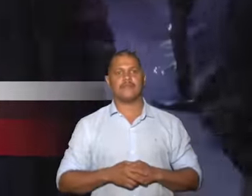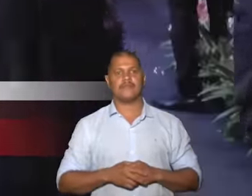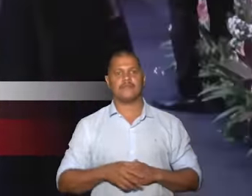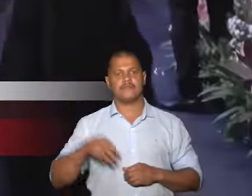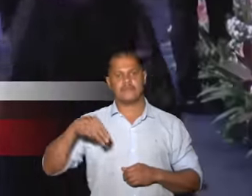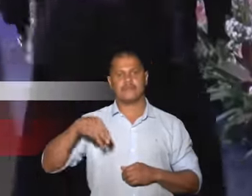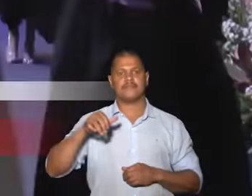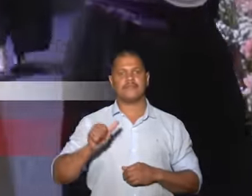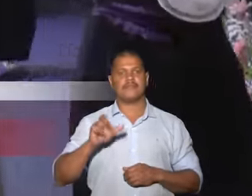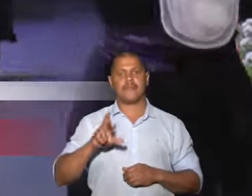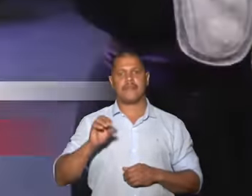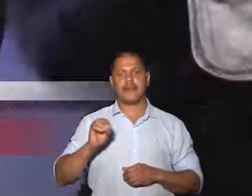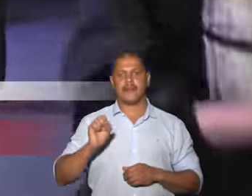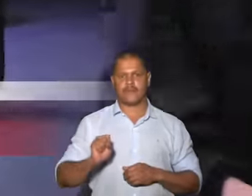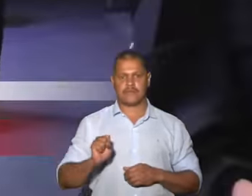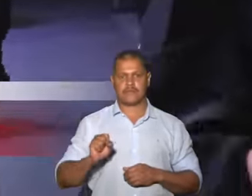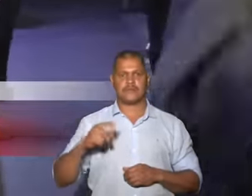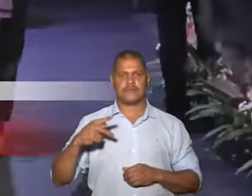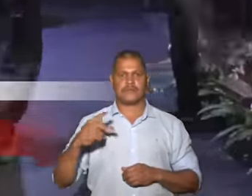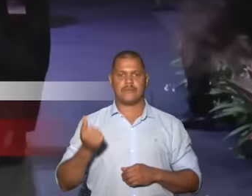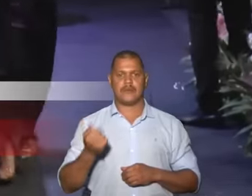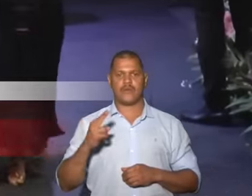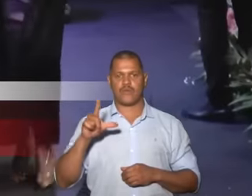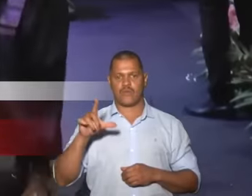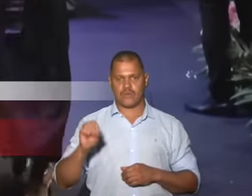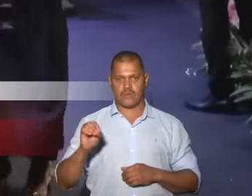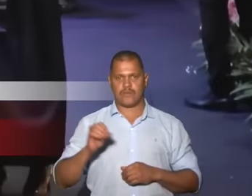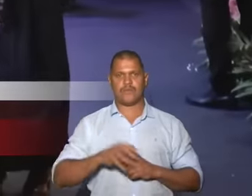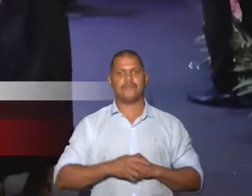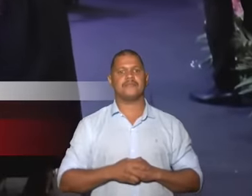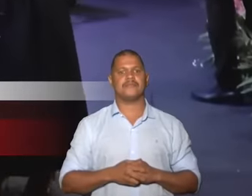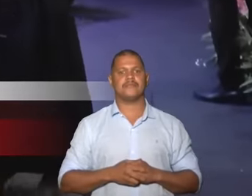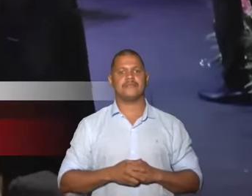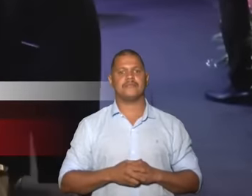Marcos Paulo Messias Júnior,